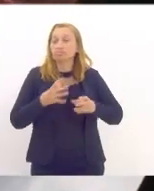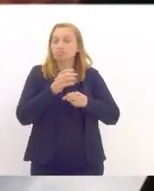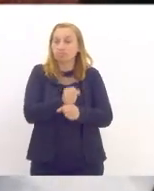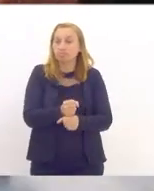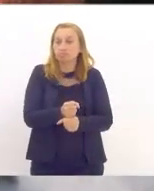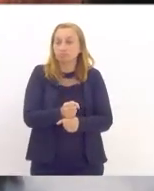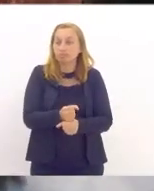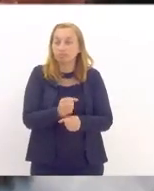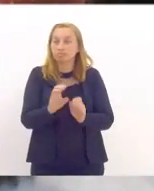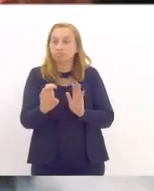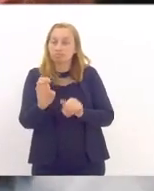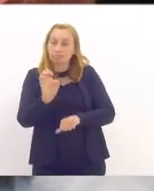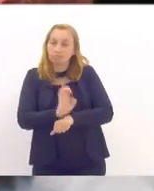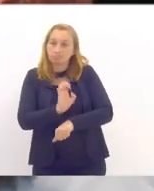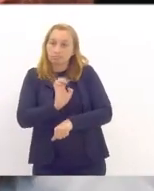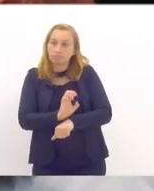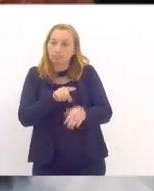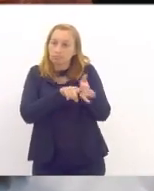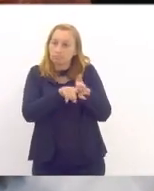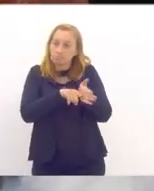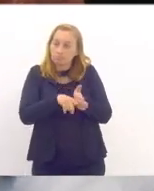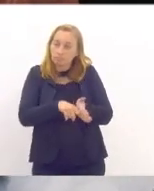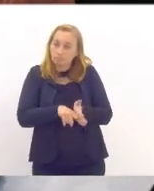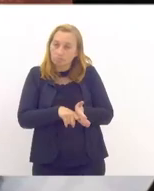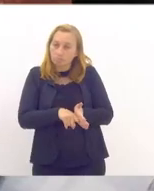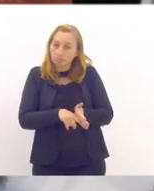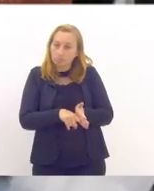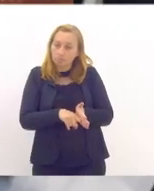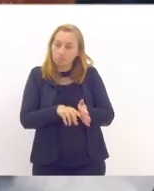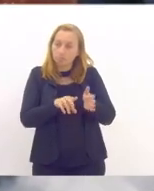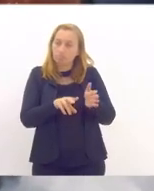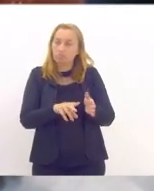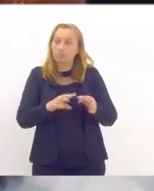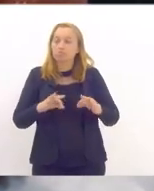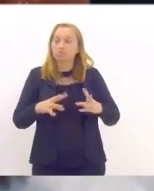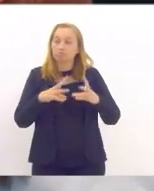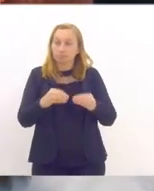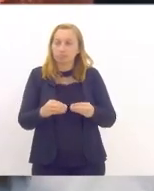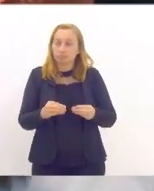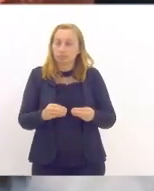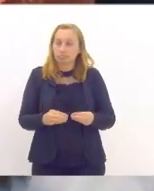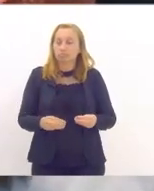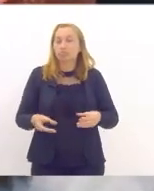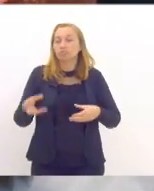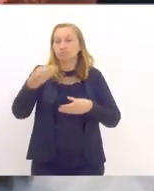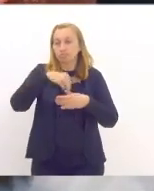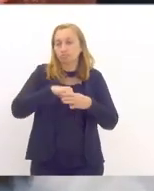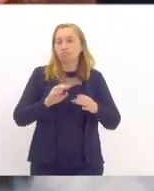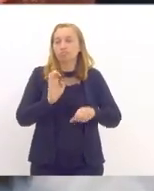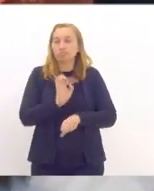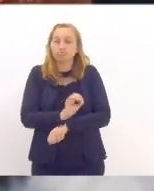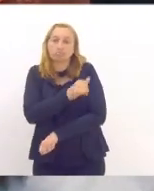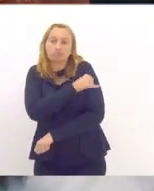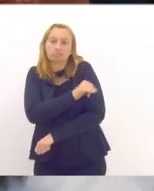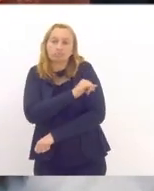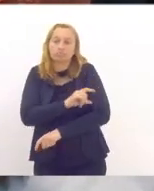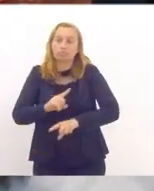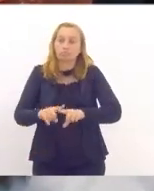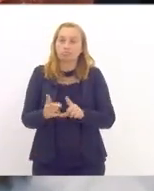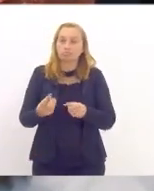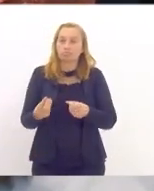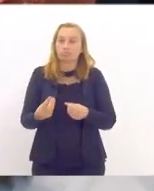um órgão competente por Óbvio para analisar contas de qualquer eh eh entre dentro do Estado do Rio de Janeiro exceto o município